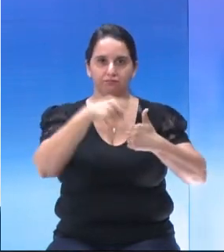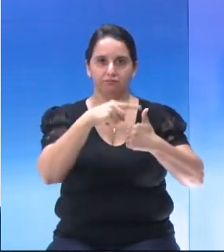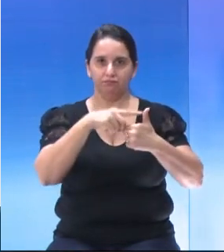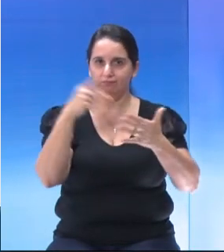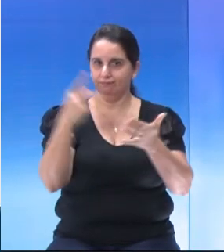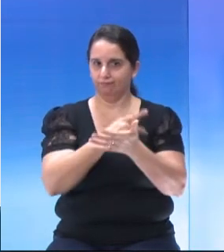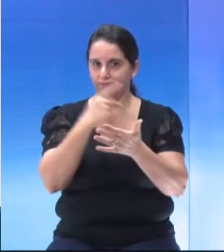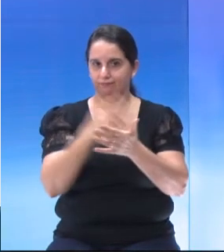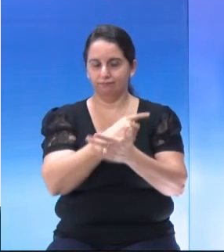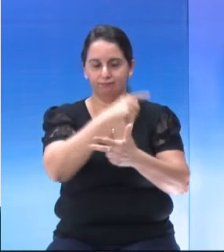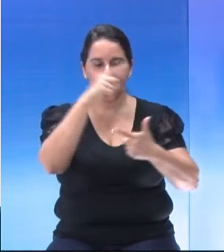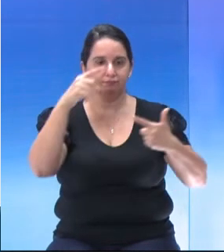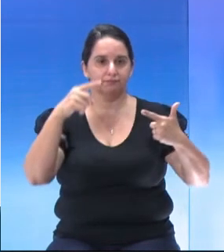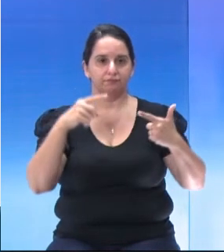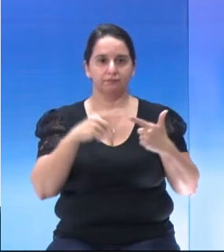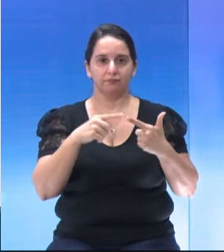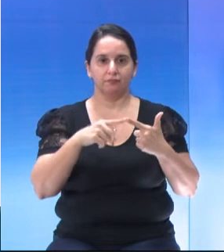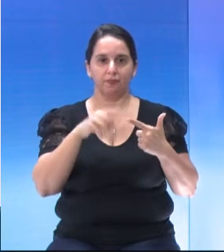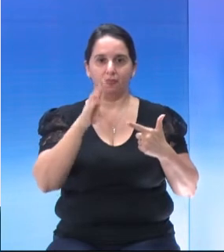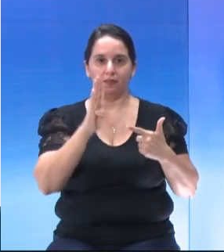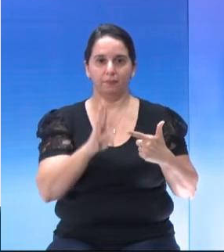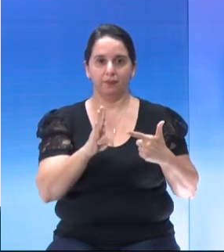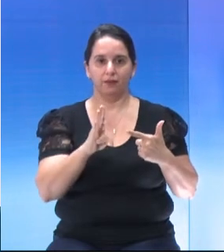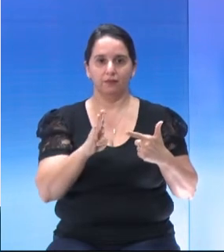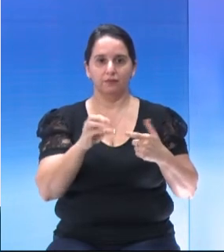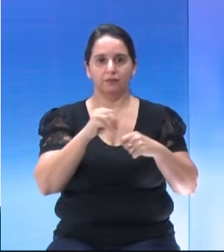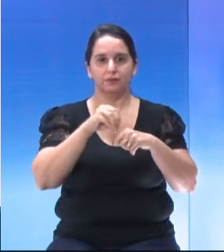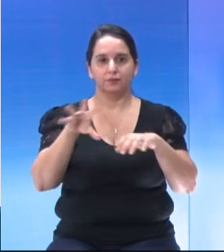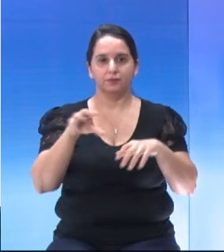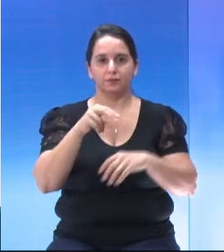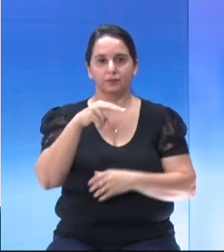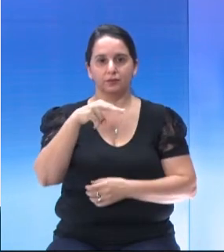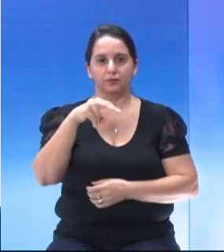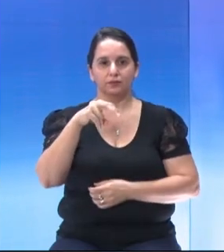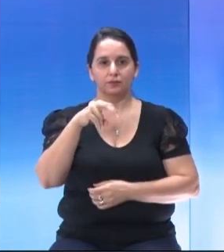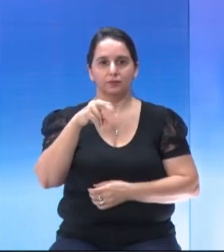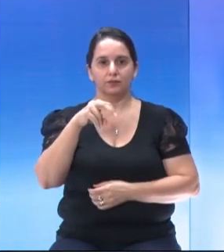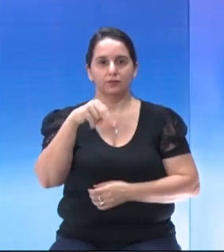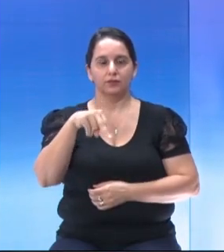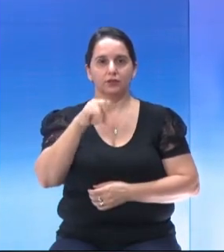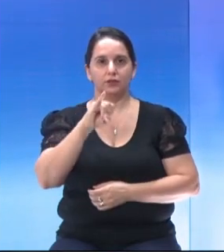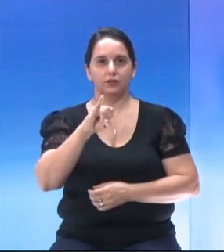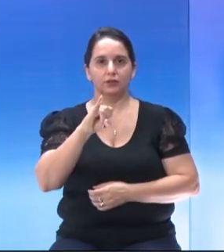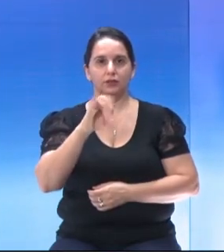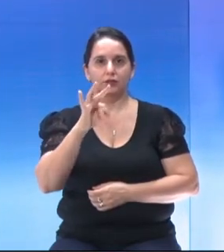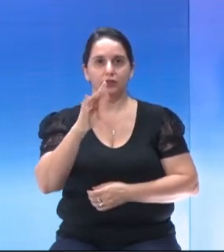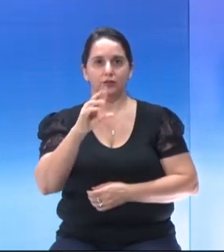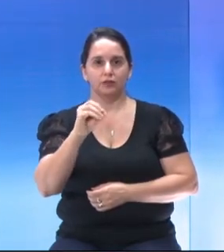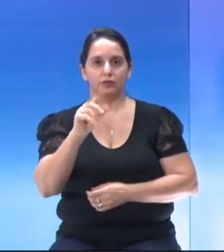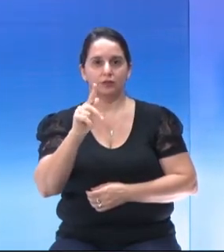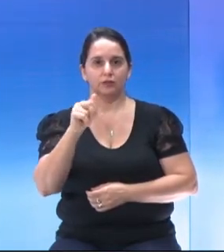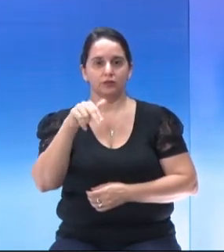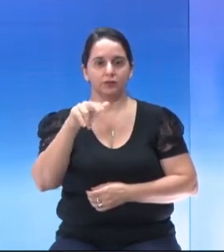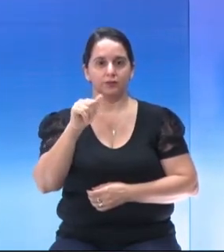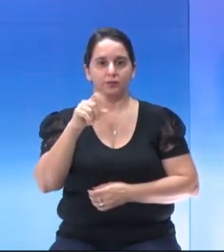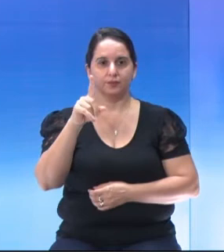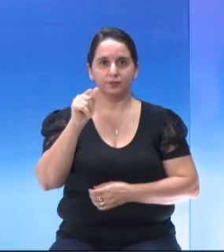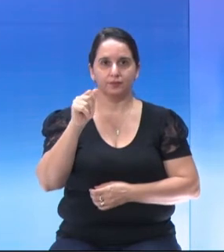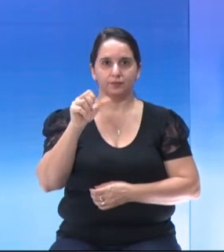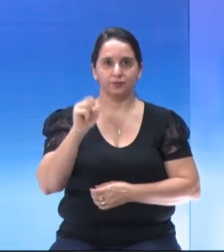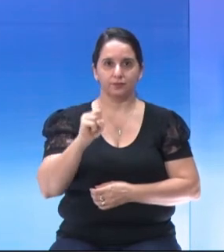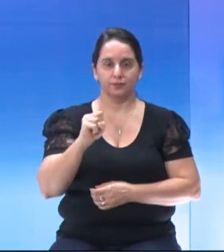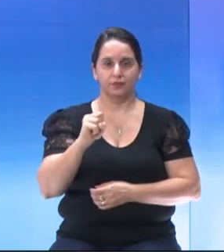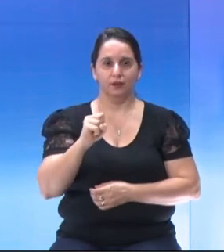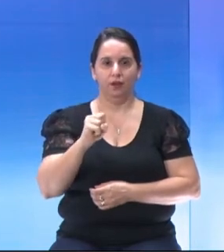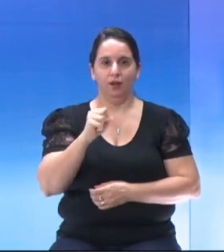letra A. A letra B, eliminação de excretas nitrogenadas de forma concentrada. Vamos entender por que